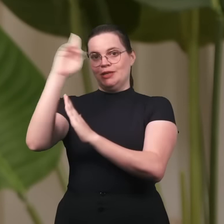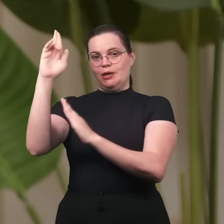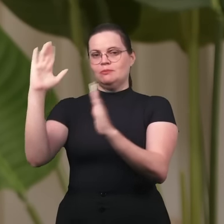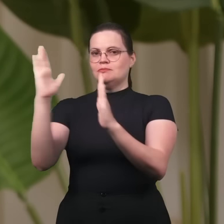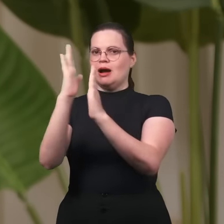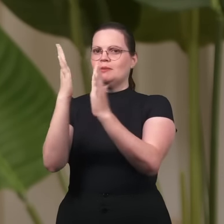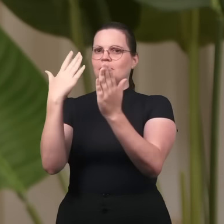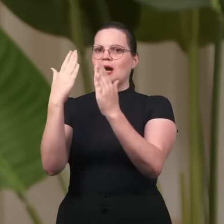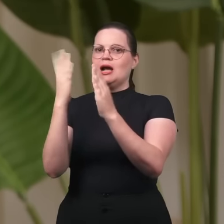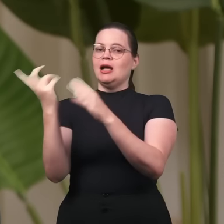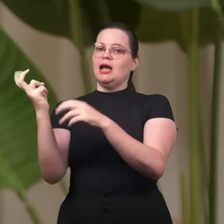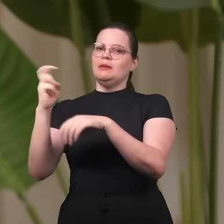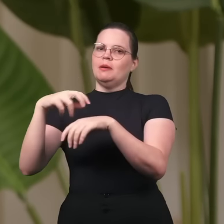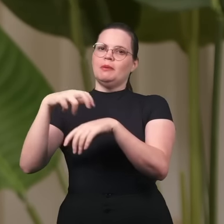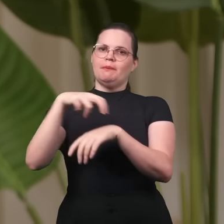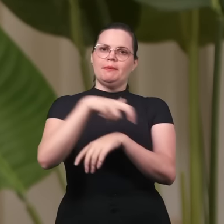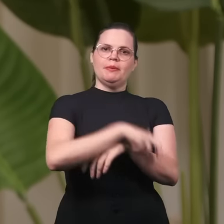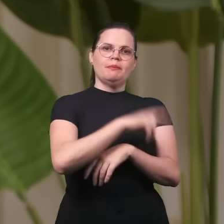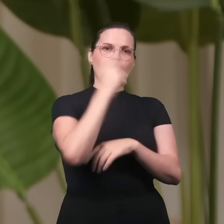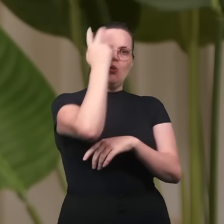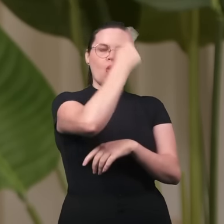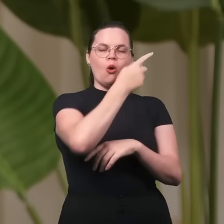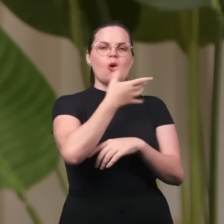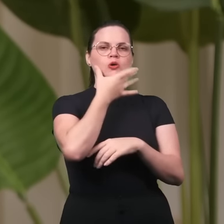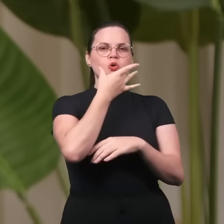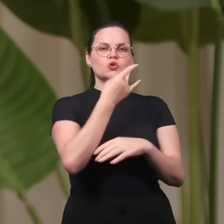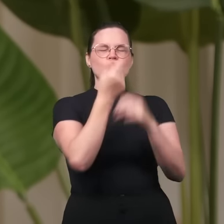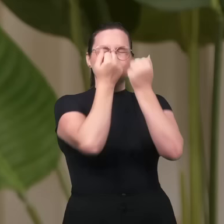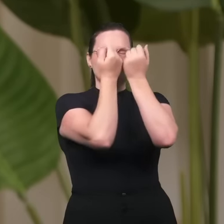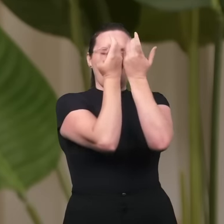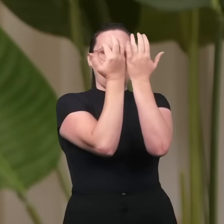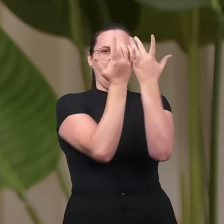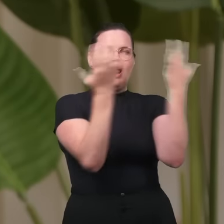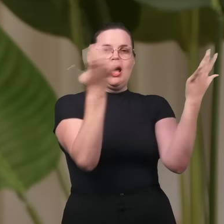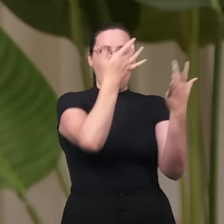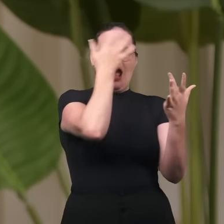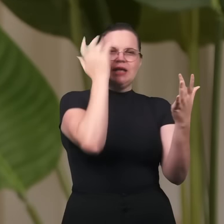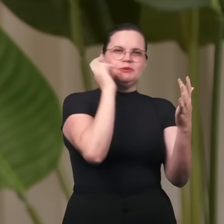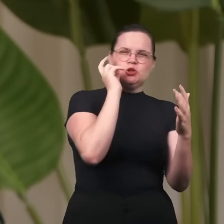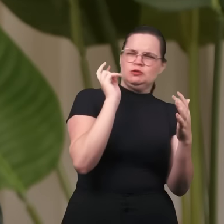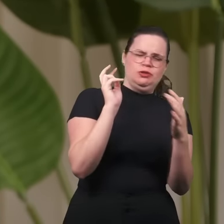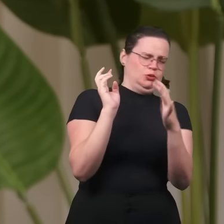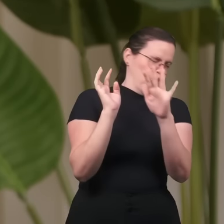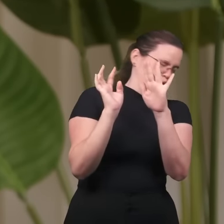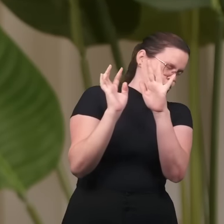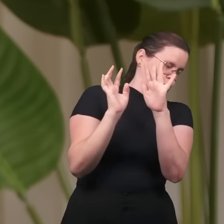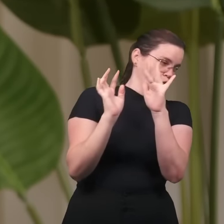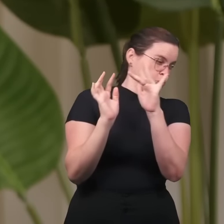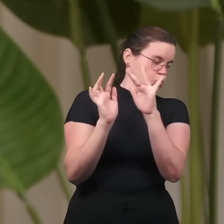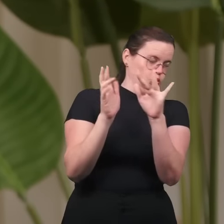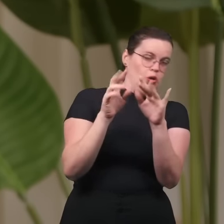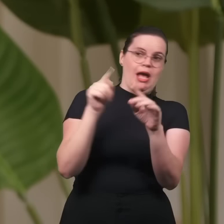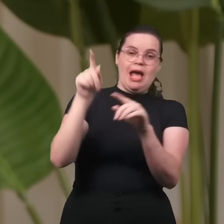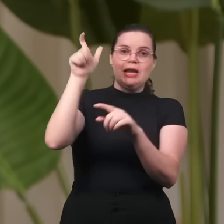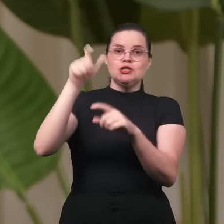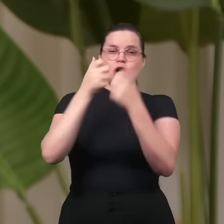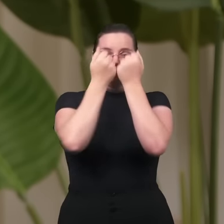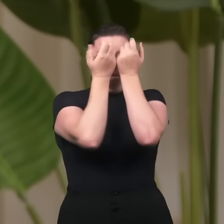as pessoas olhavam para Moisés, não conseguiam nem ver porque ele reluzia o brilho do